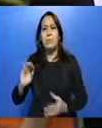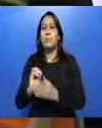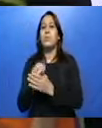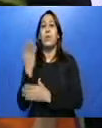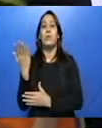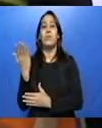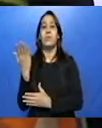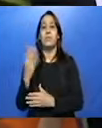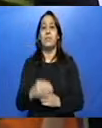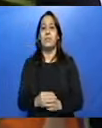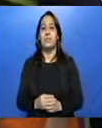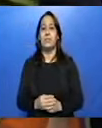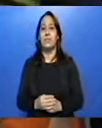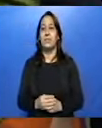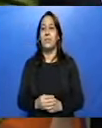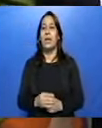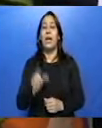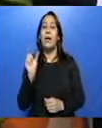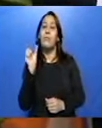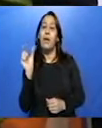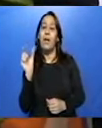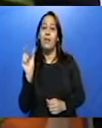aí, ó. Sus,